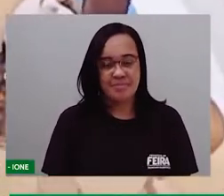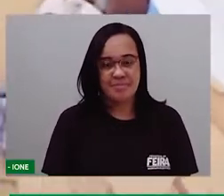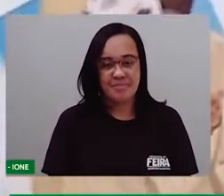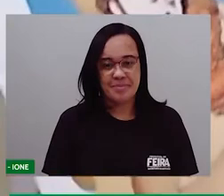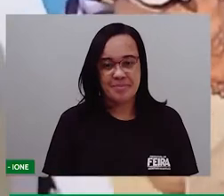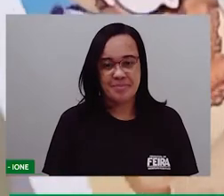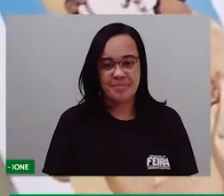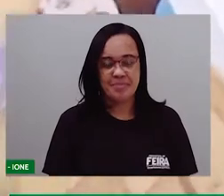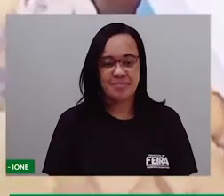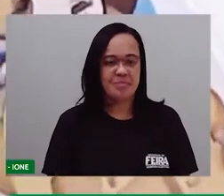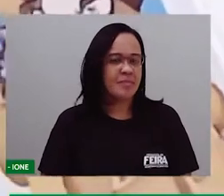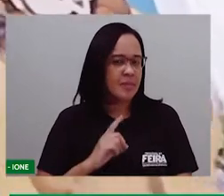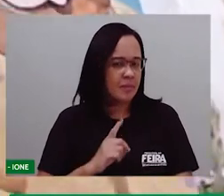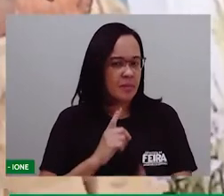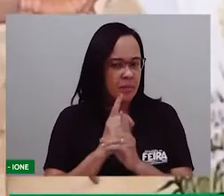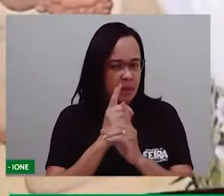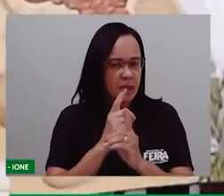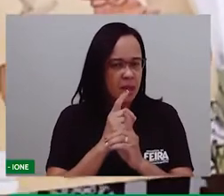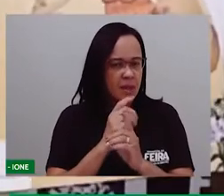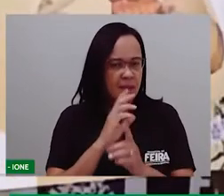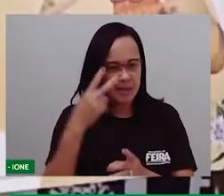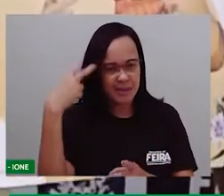e vamos descobrir